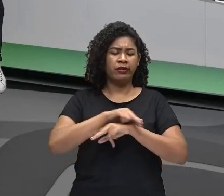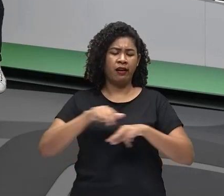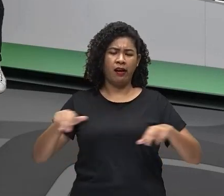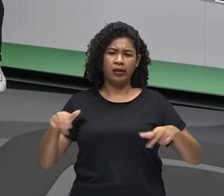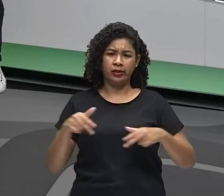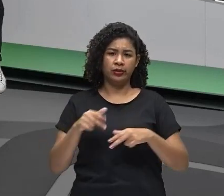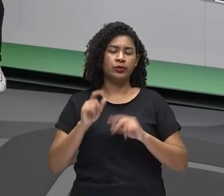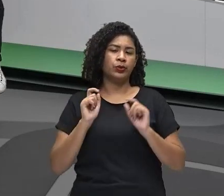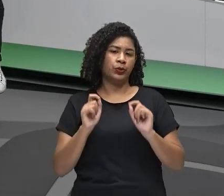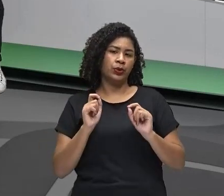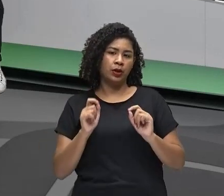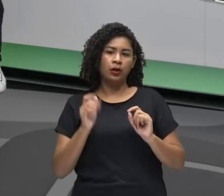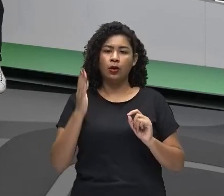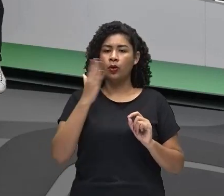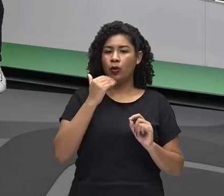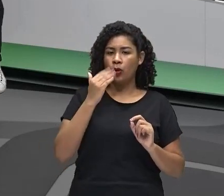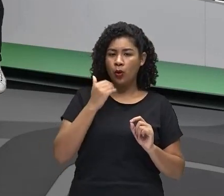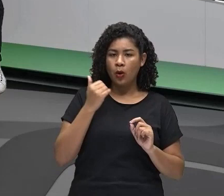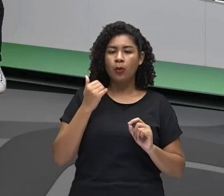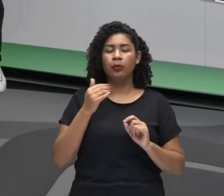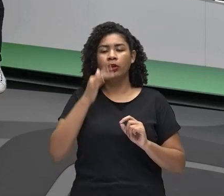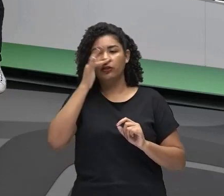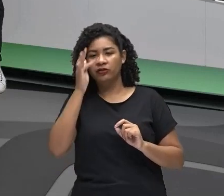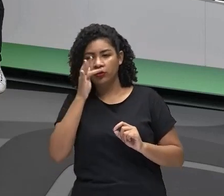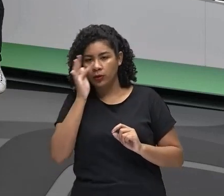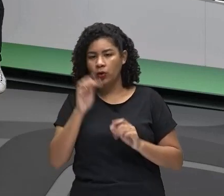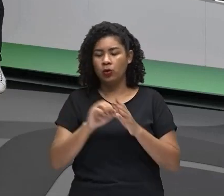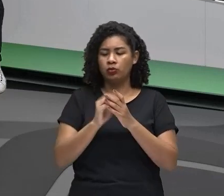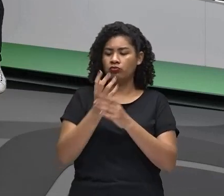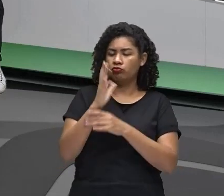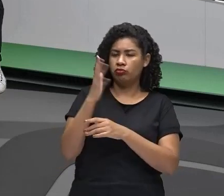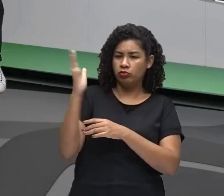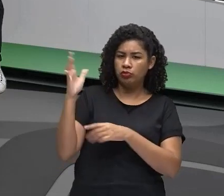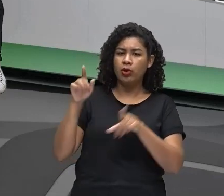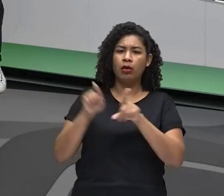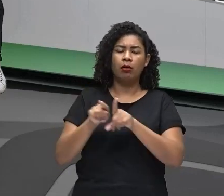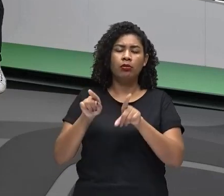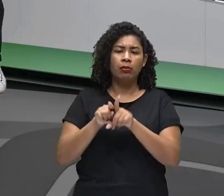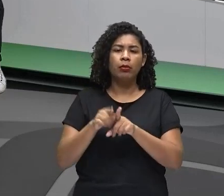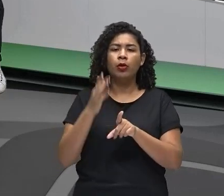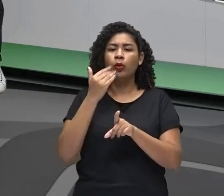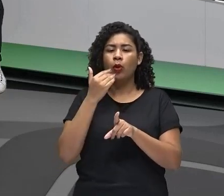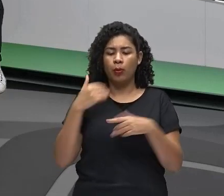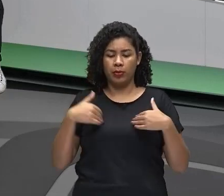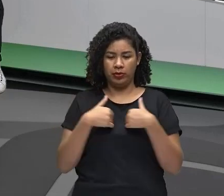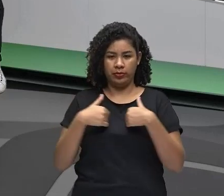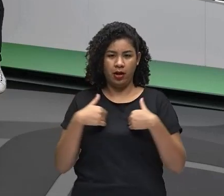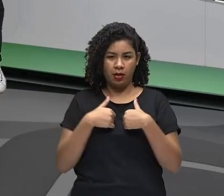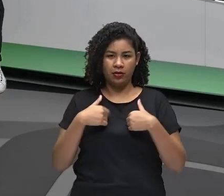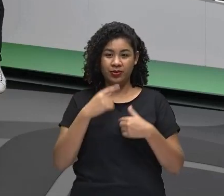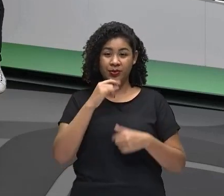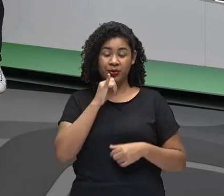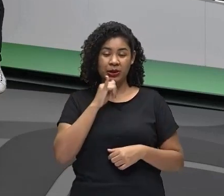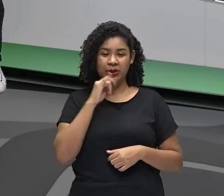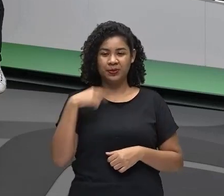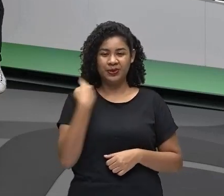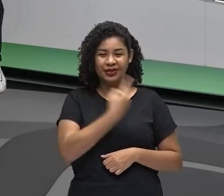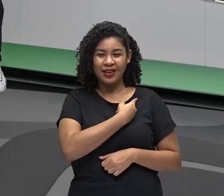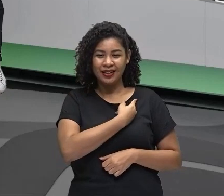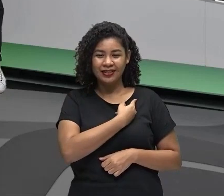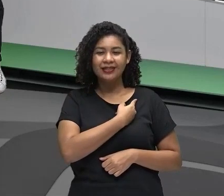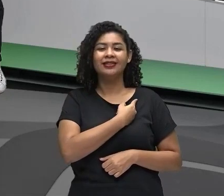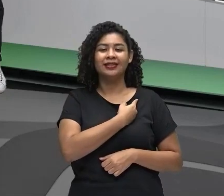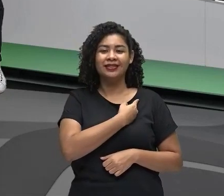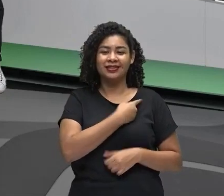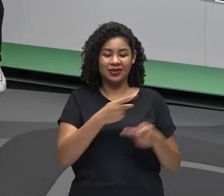né? Eles se alimentam tanto de vegetais quanto de animais. Um exemplo, a gente quando vai comer, a gente tem